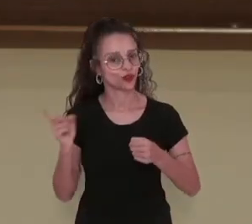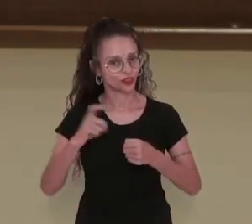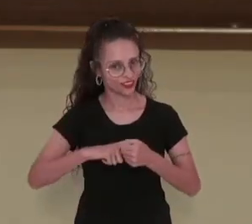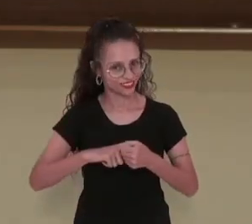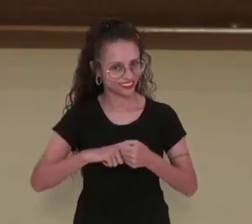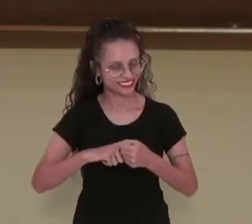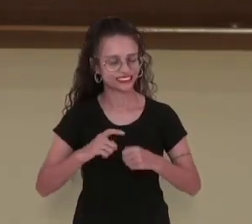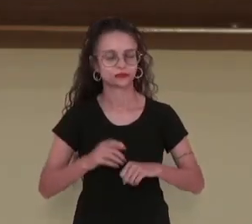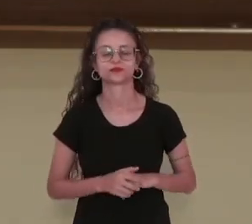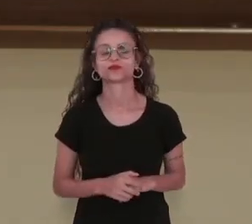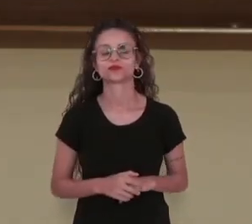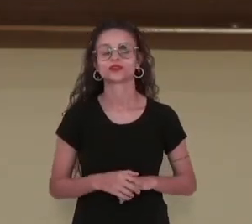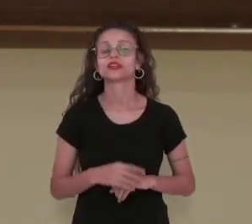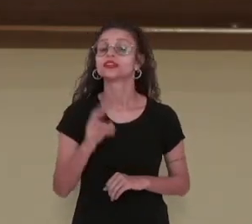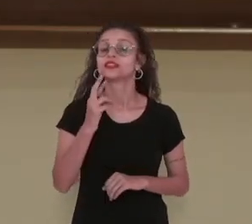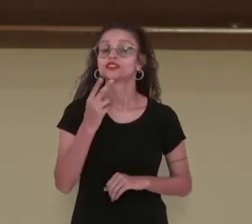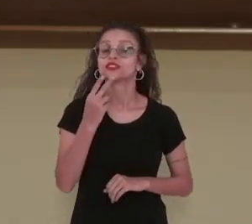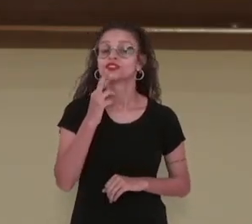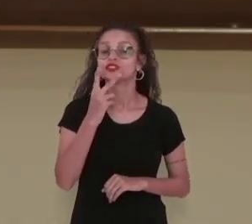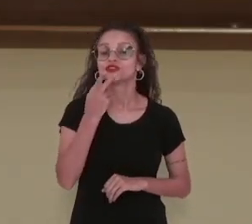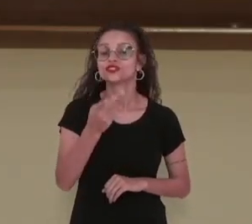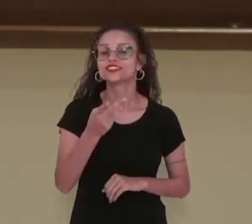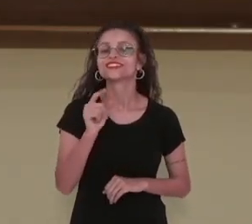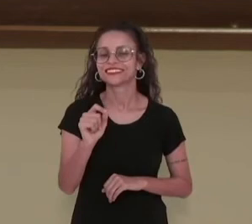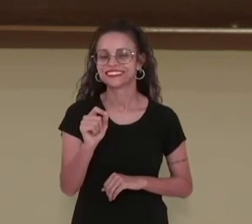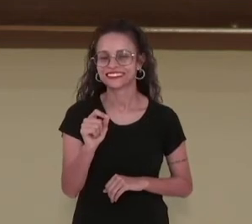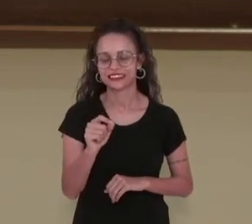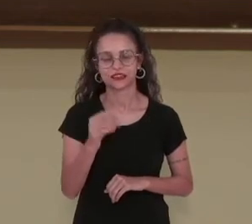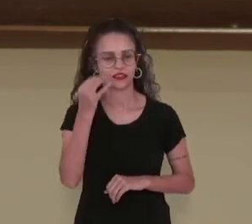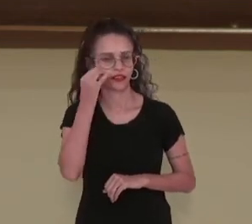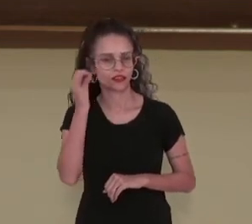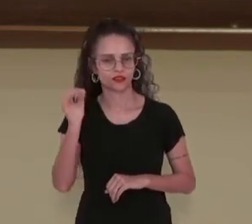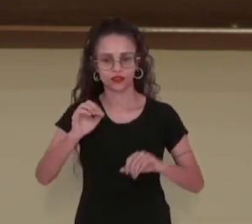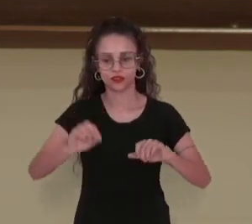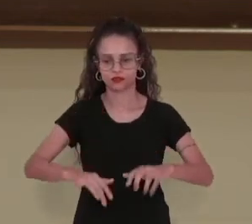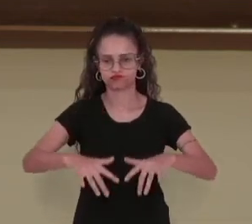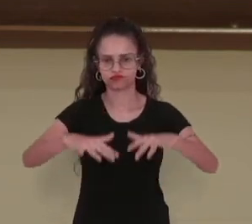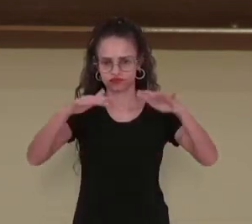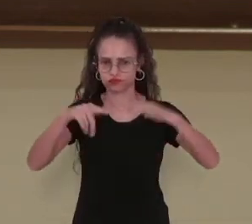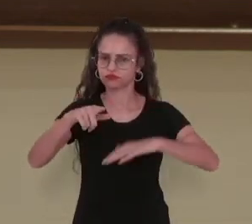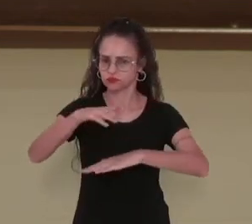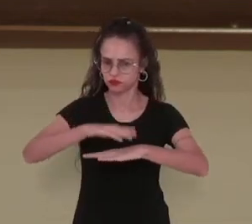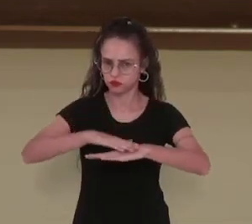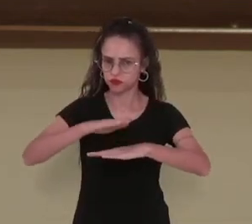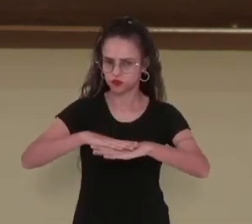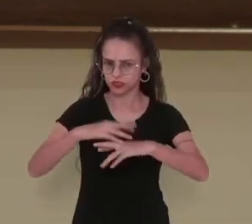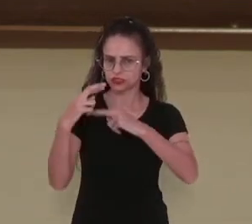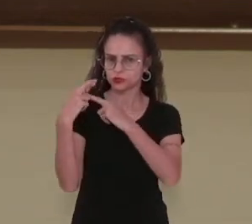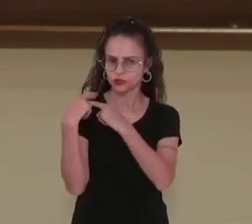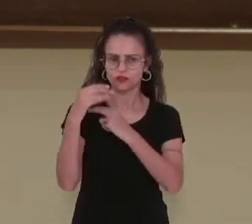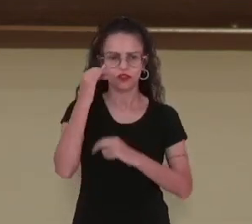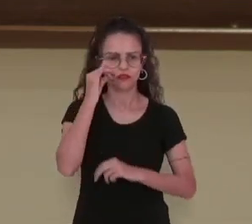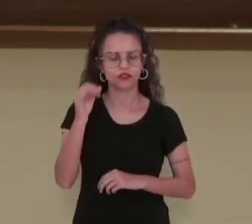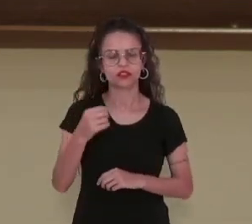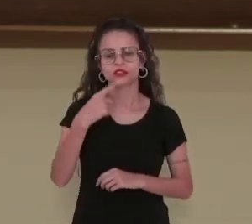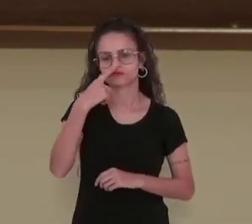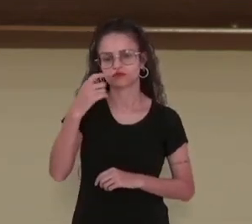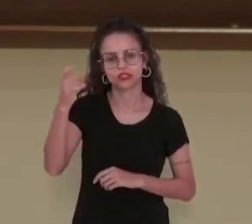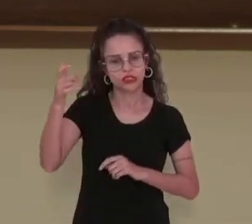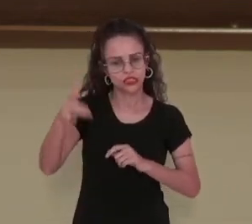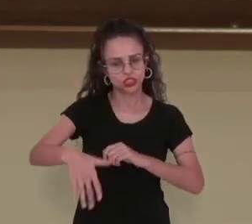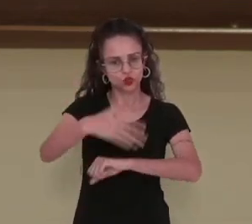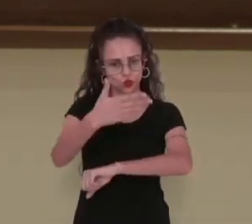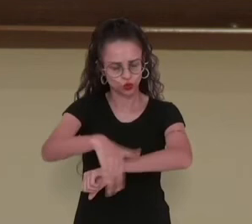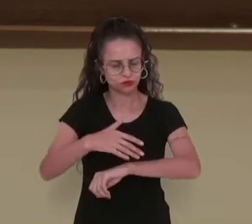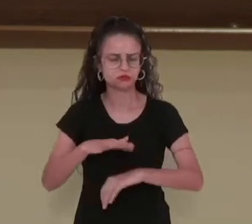Voltei. Diga aí, não alimente a enchente, faça sua parte, não jogue lixo nas ruas. Mas será que é só não